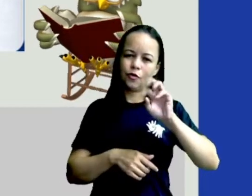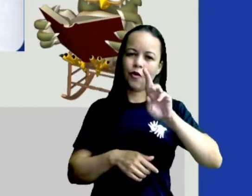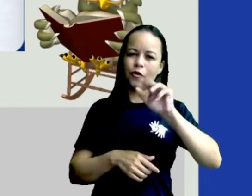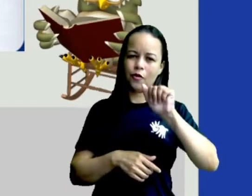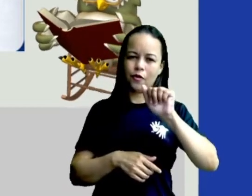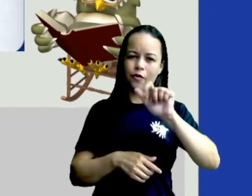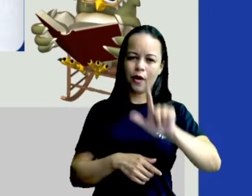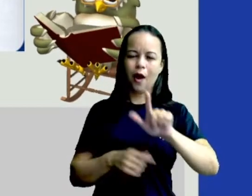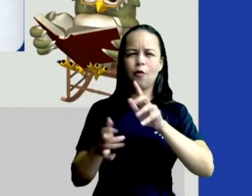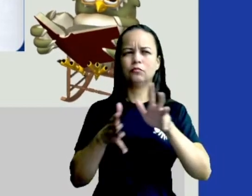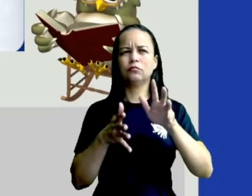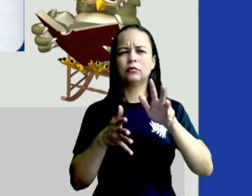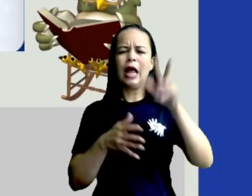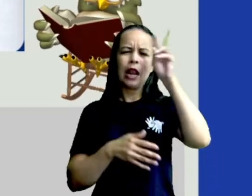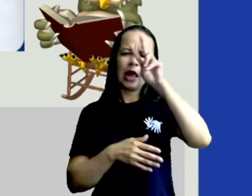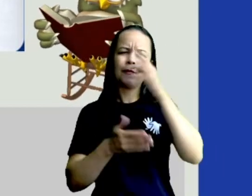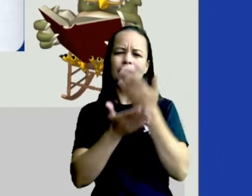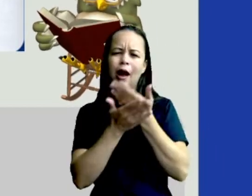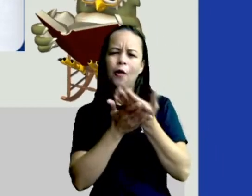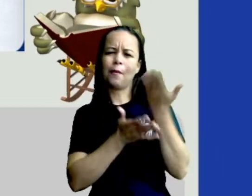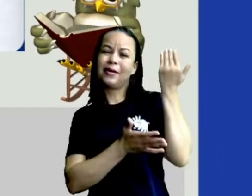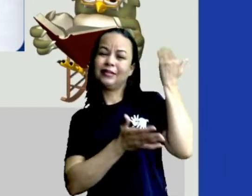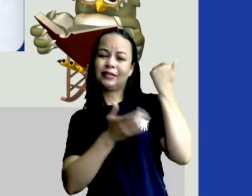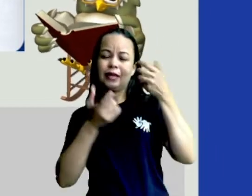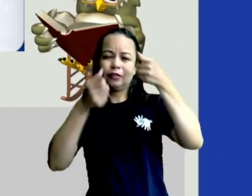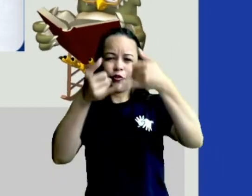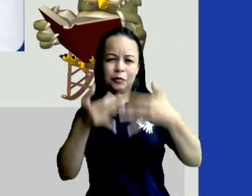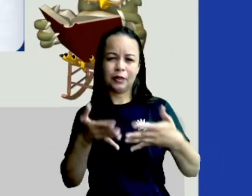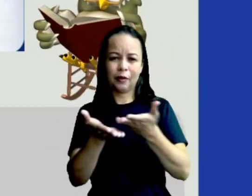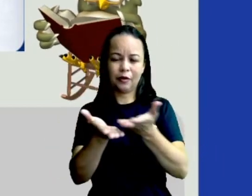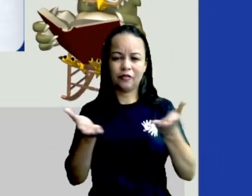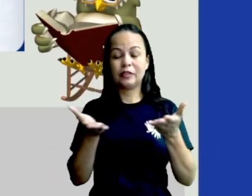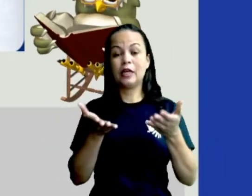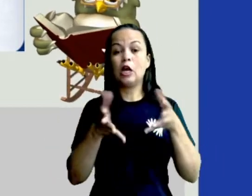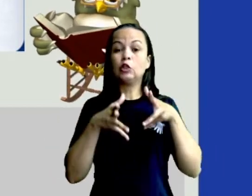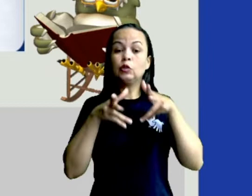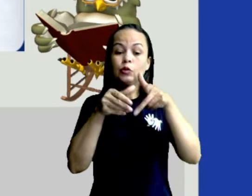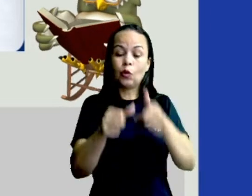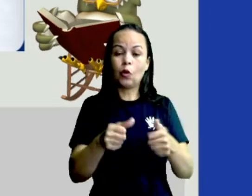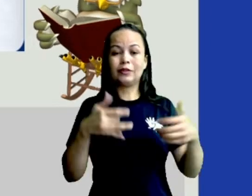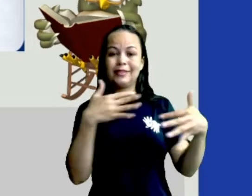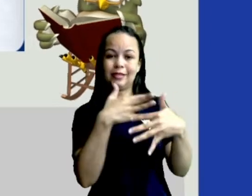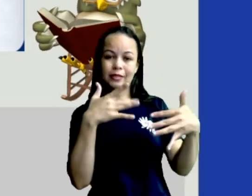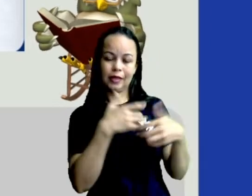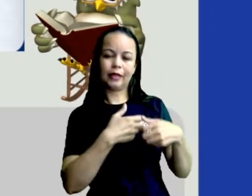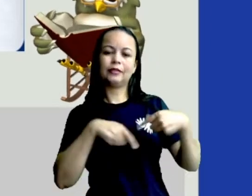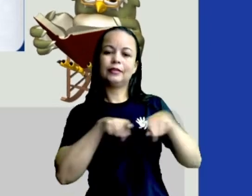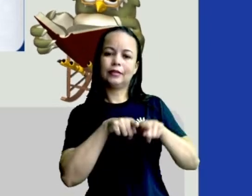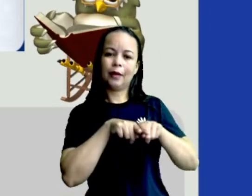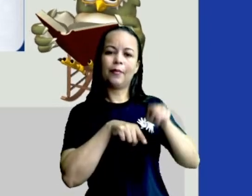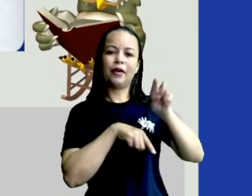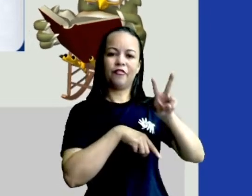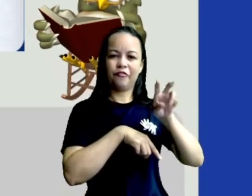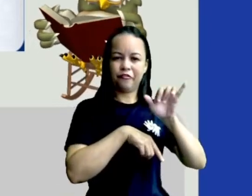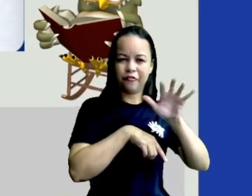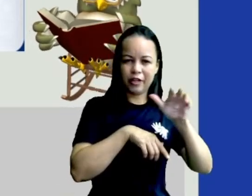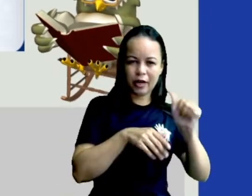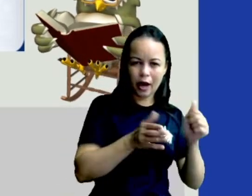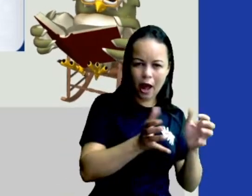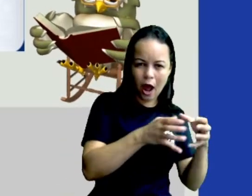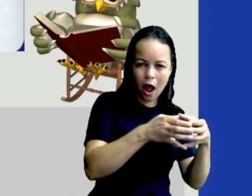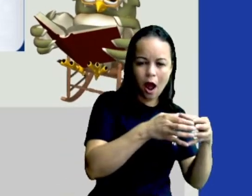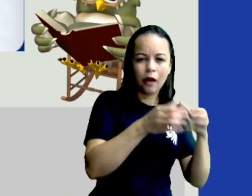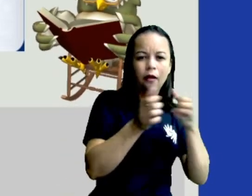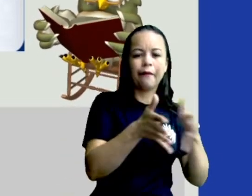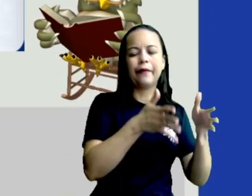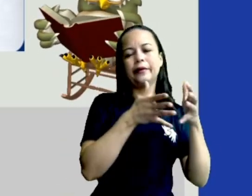para vocês? Gente, vejam só. Todas as vilas e cidades, o princípio delas foi na